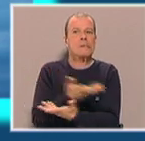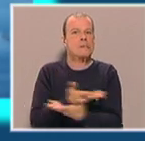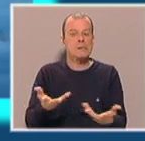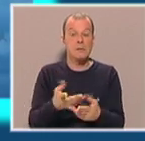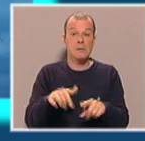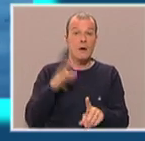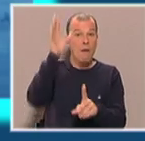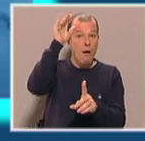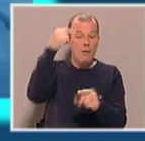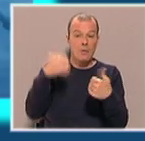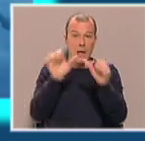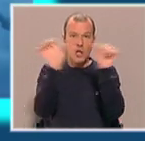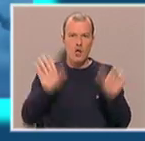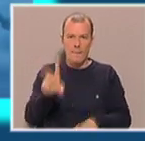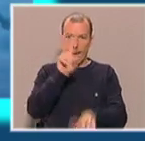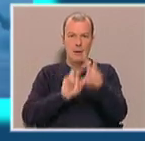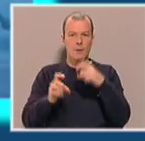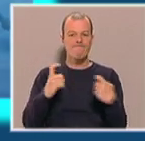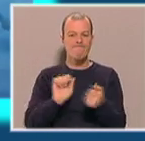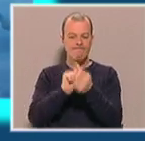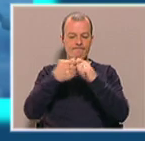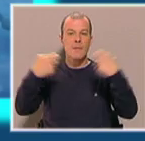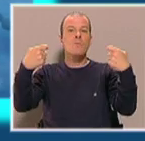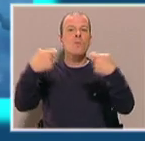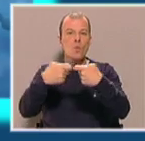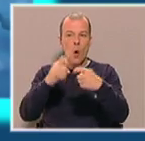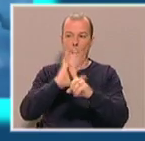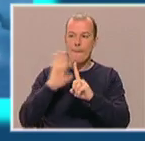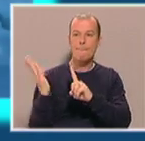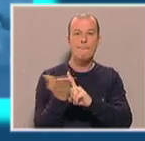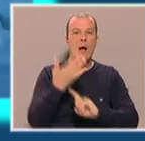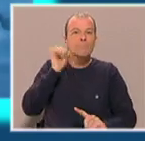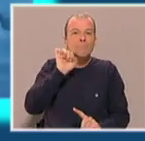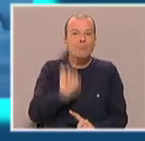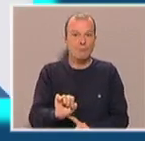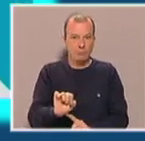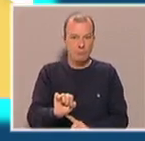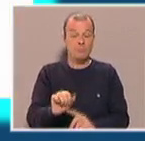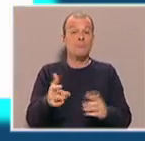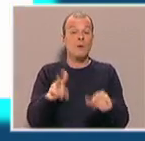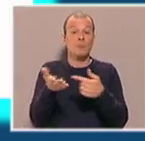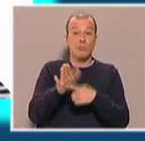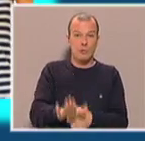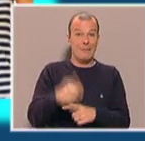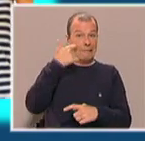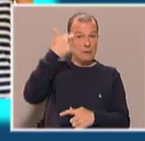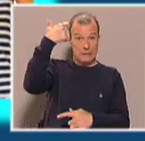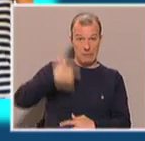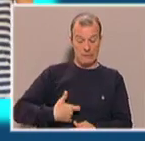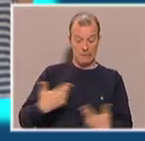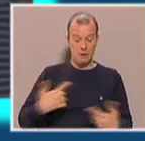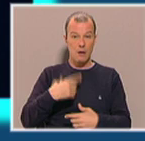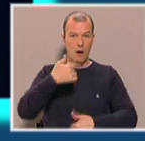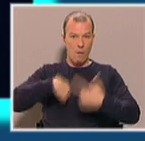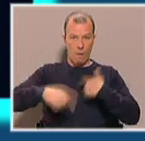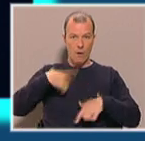os animais têm o sistema respiratório adaptado ao meio onde vivem. No caso do ser humano, os